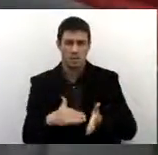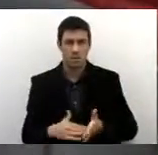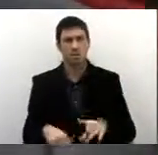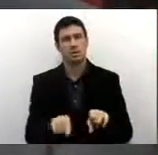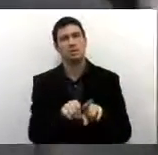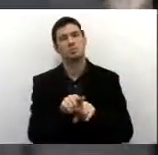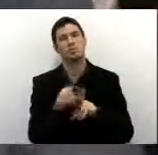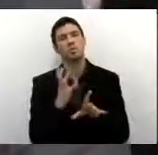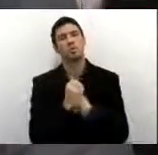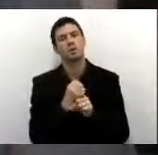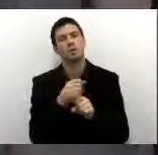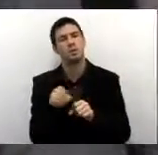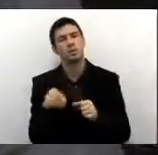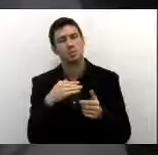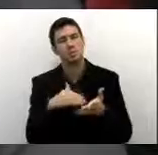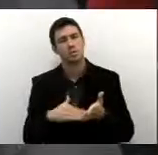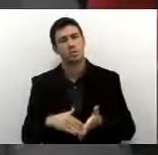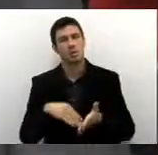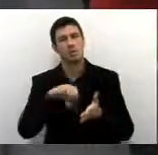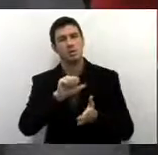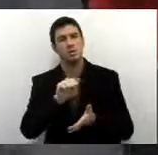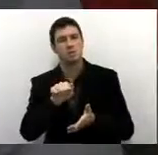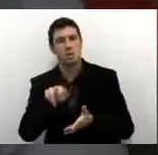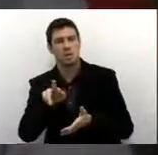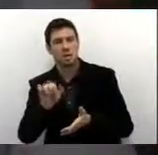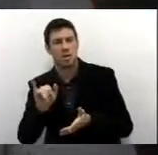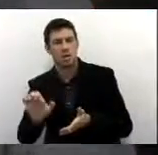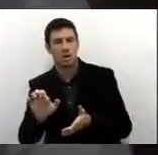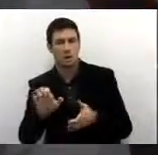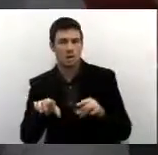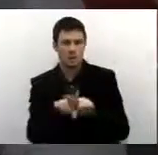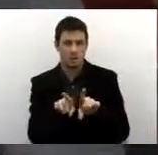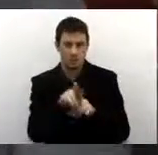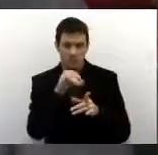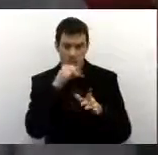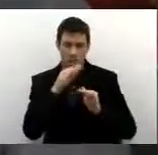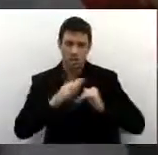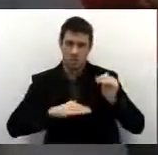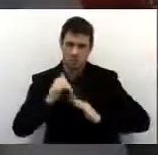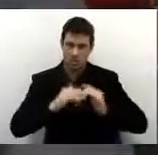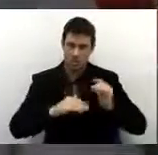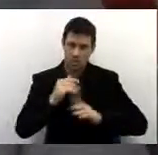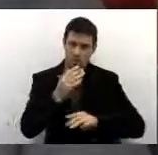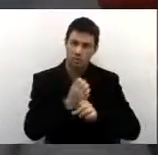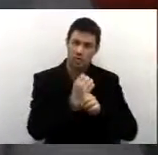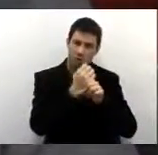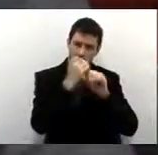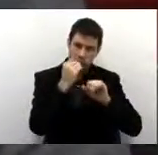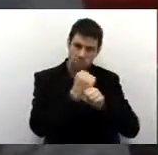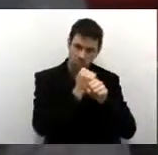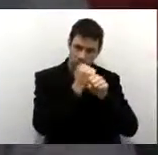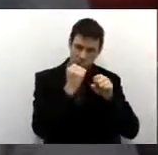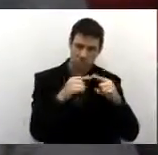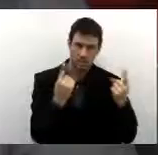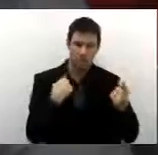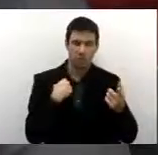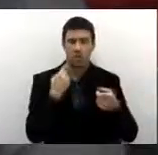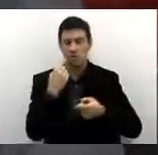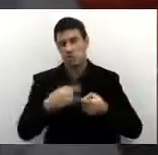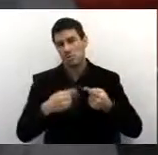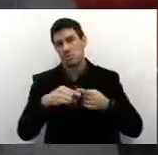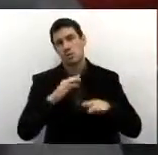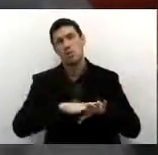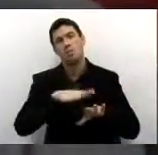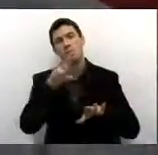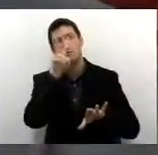do município, que é o SAAI, a Secretaria de Obras, a Secretaria do Desenvolvimento Urbano, a Secretaria de Finanças, aí que vai ser uma discussão mais acirrada